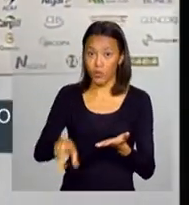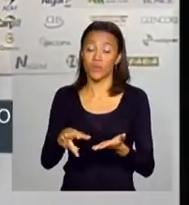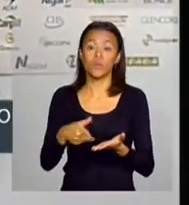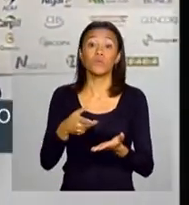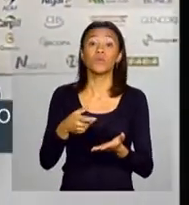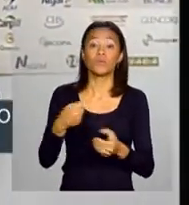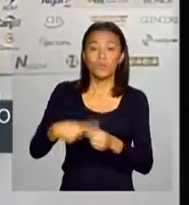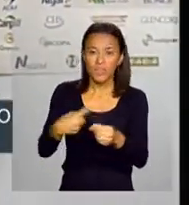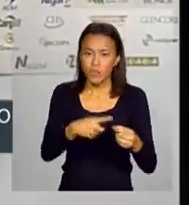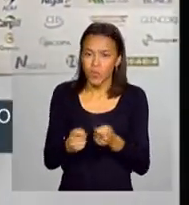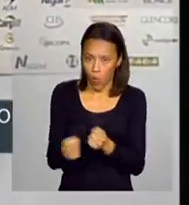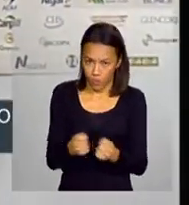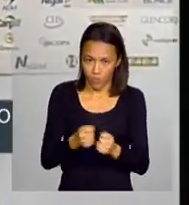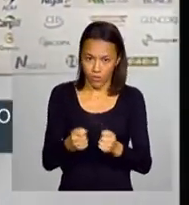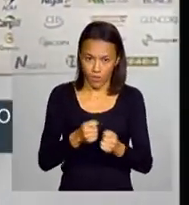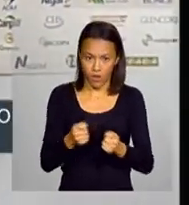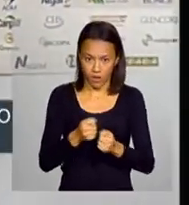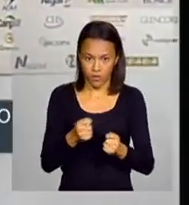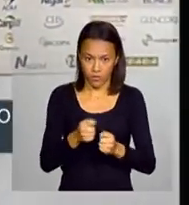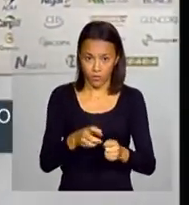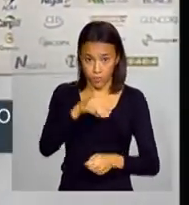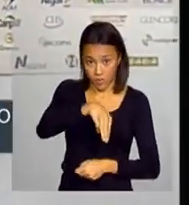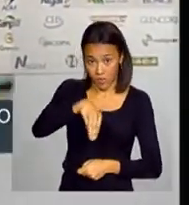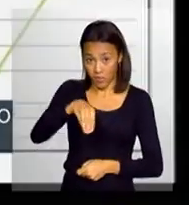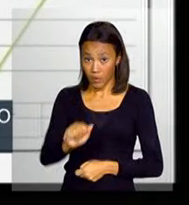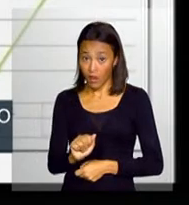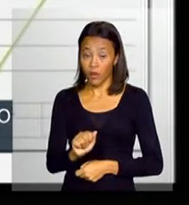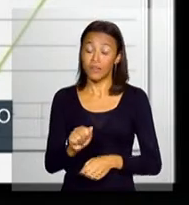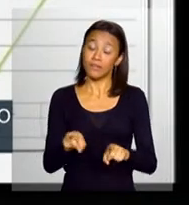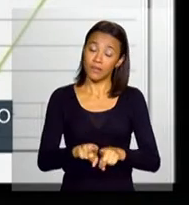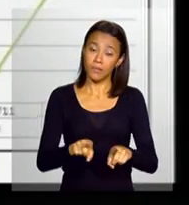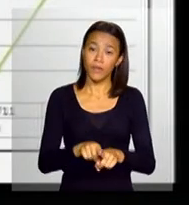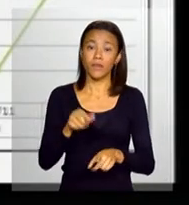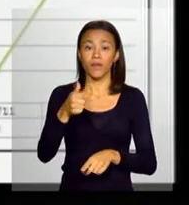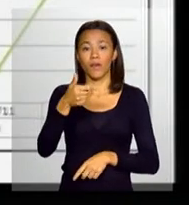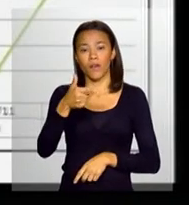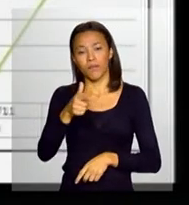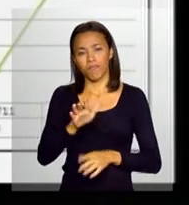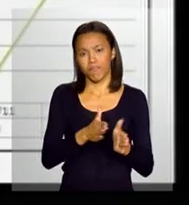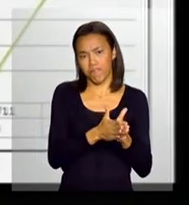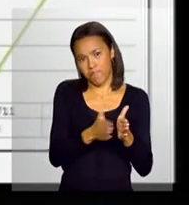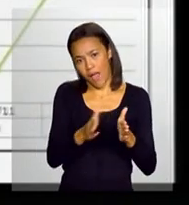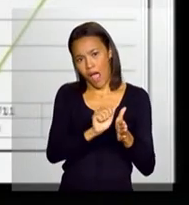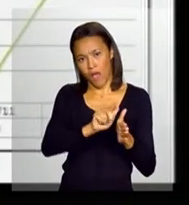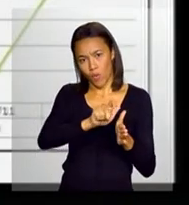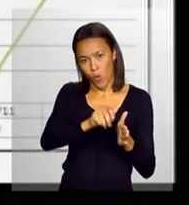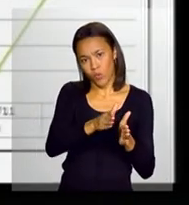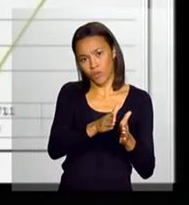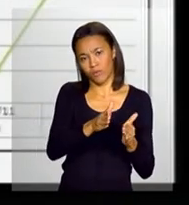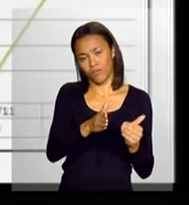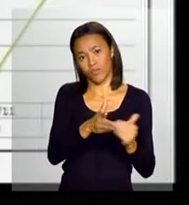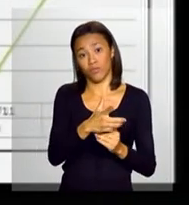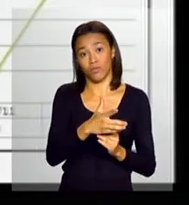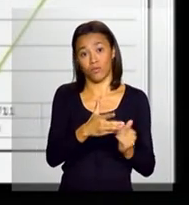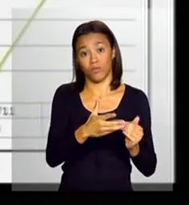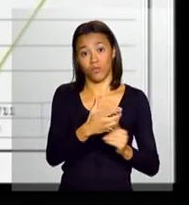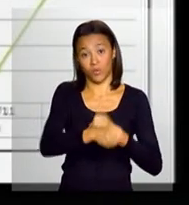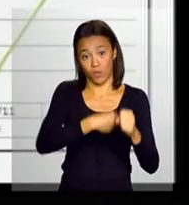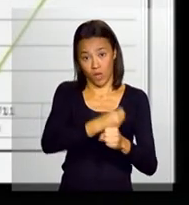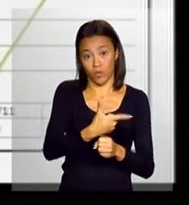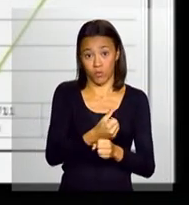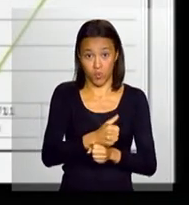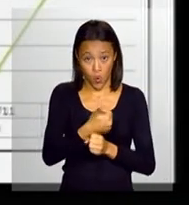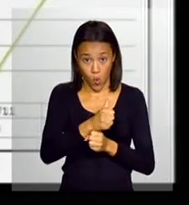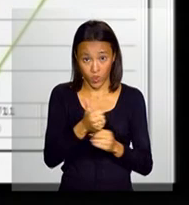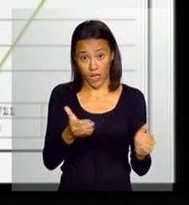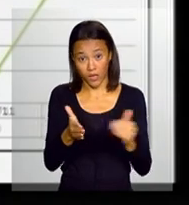controlados pelo Ministério do Meio Ambiente. E, lamentavelmente, entre agosto de 2011